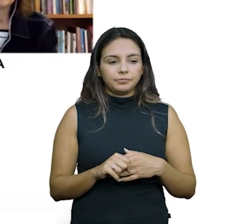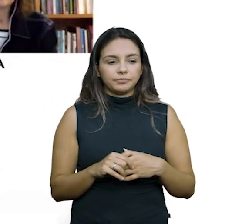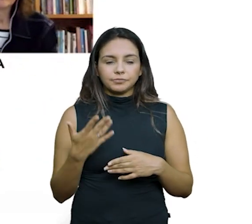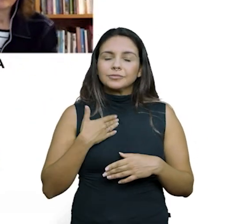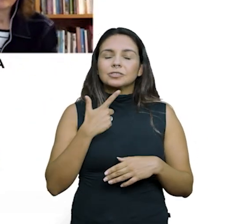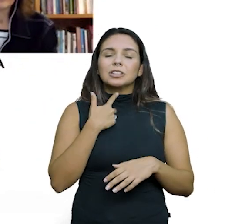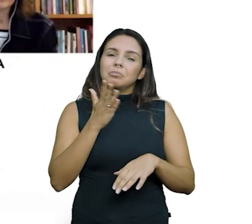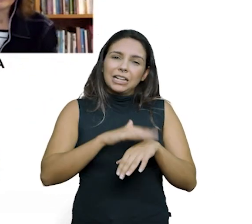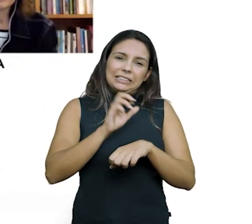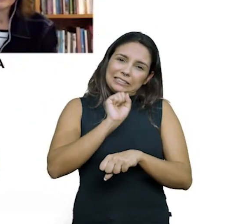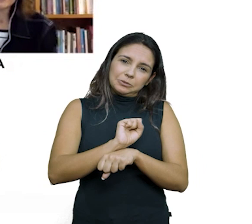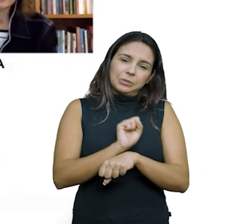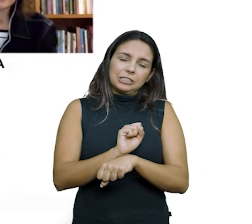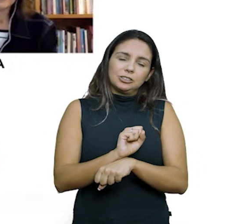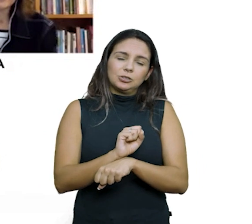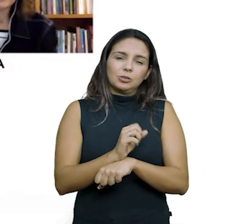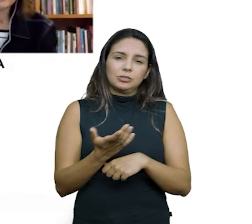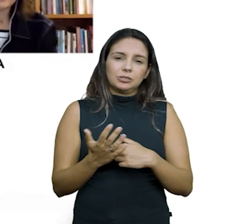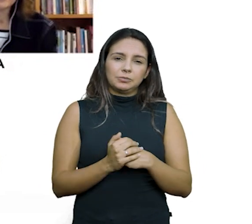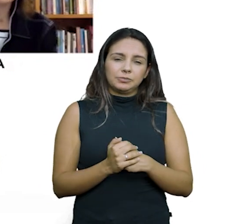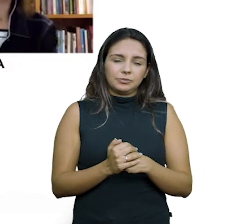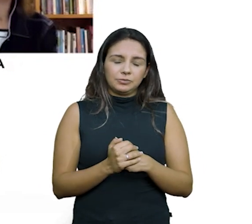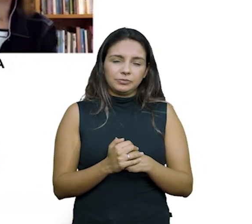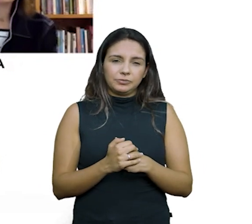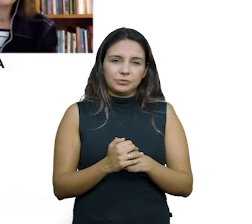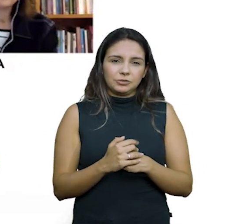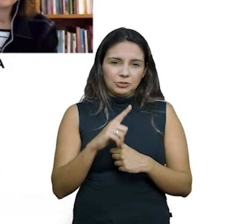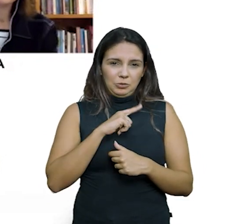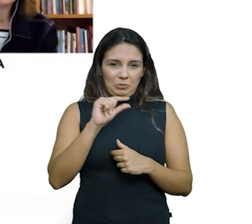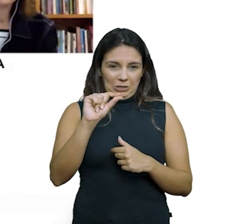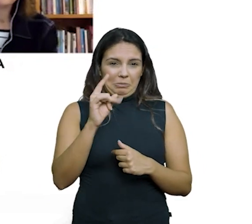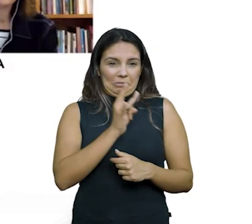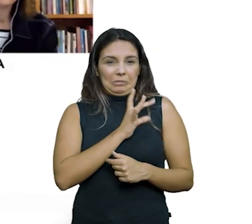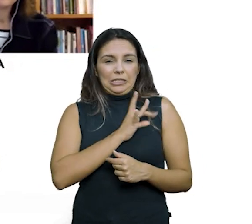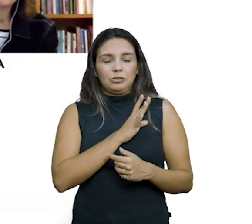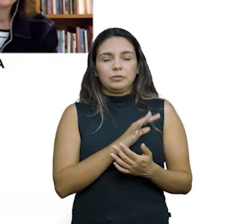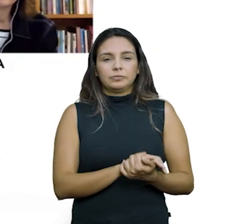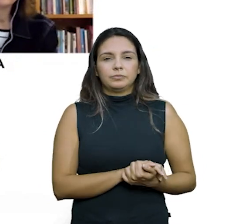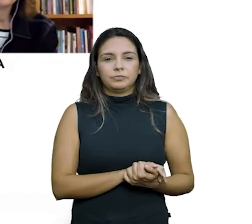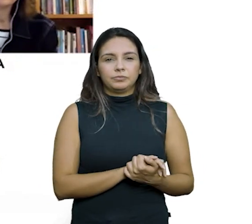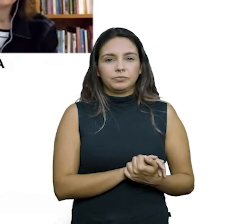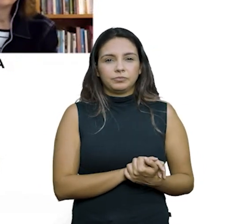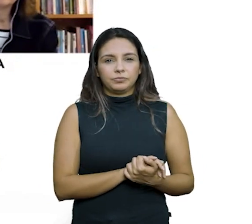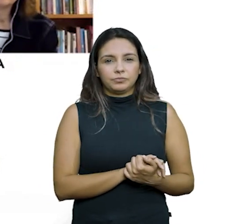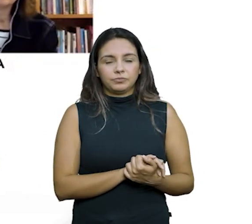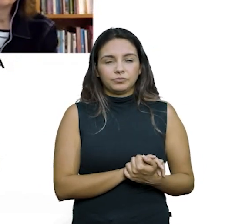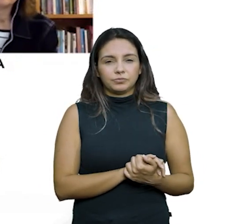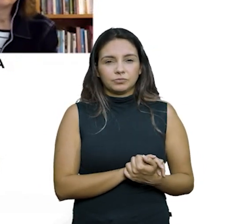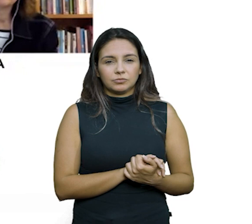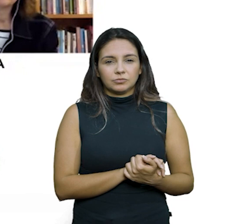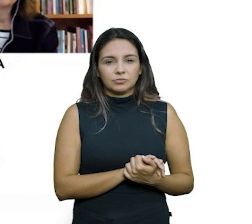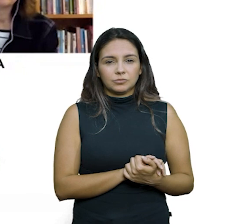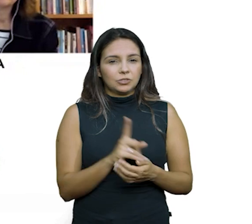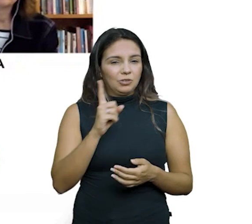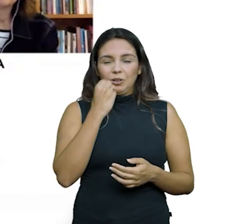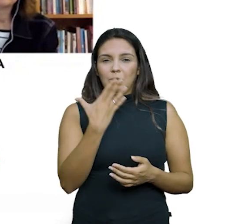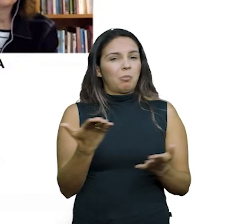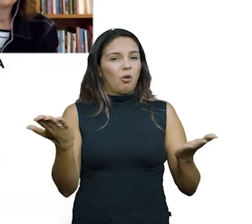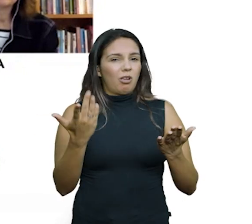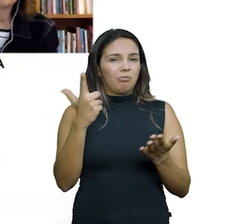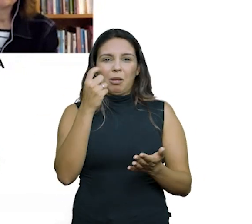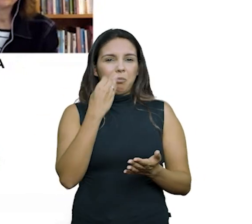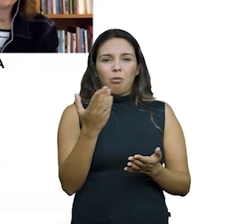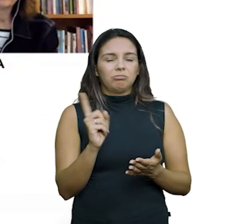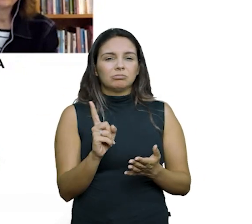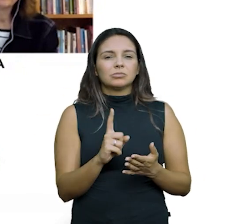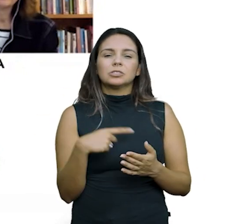mais esperançoso nesse momento, viu, Afonso e Leila? Mas eu tenho um pouco de apreensão do que, se for do jeito que está sendo agora, não está legal.